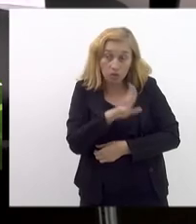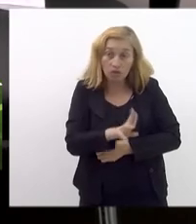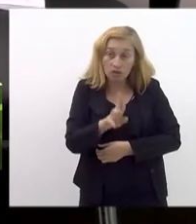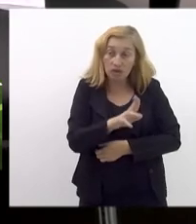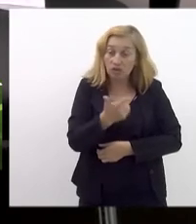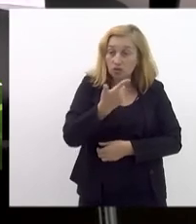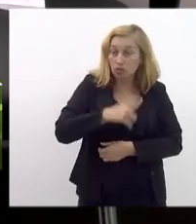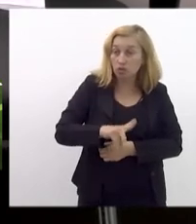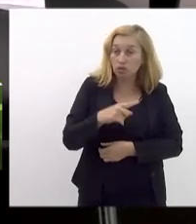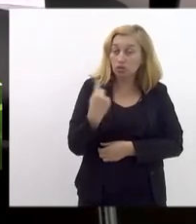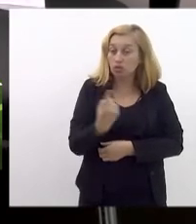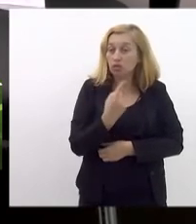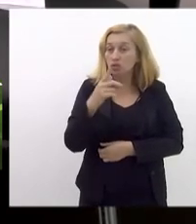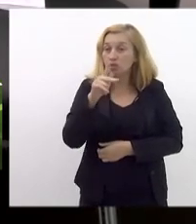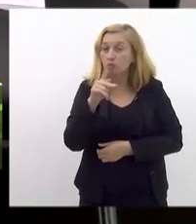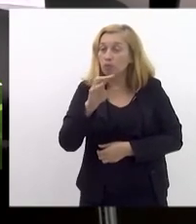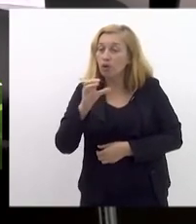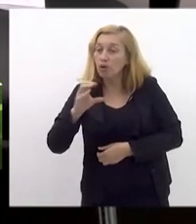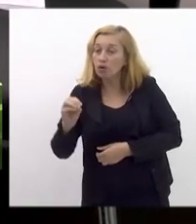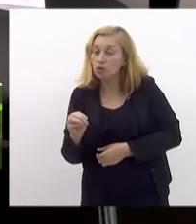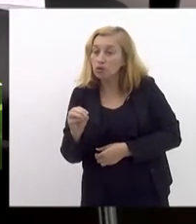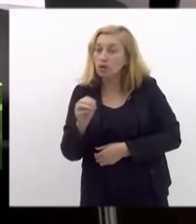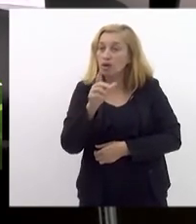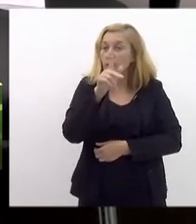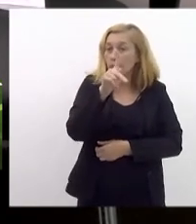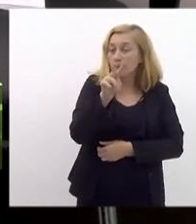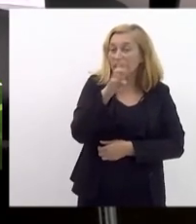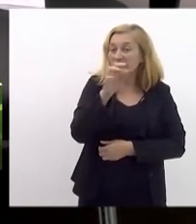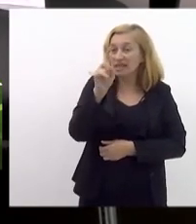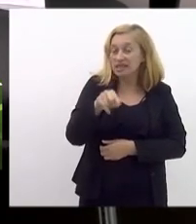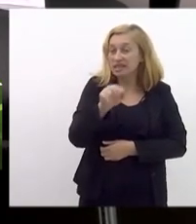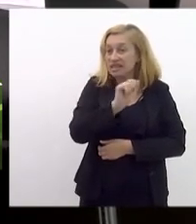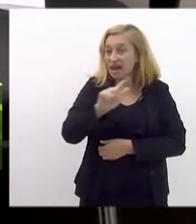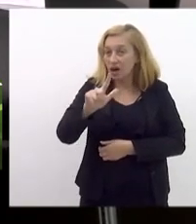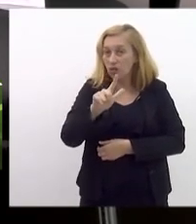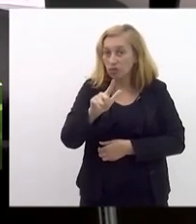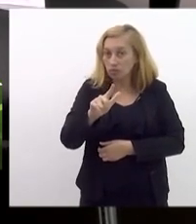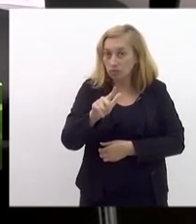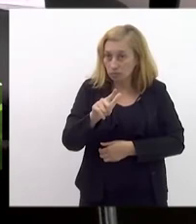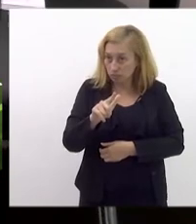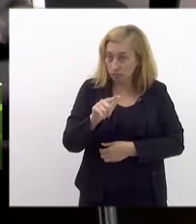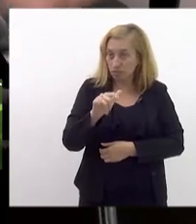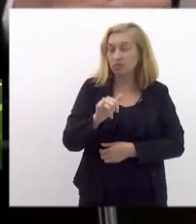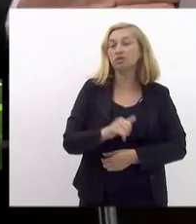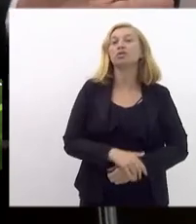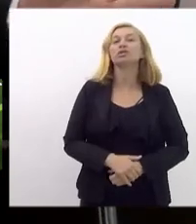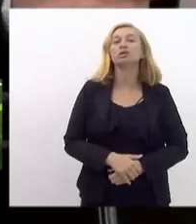aí do pré-sal, reinjetado, melhor dizendo. Né?